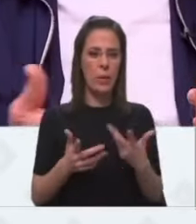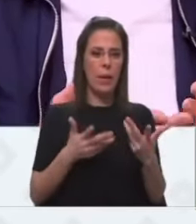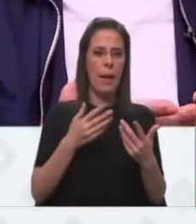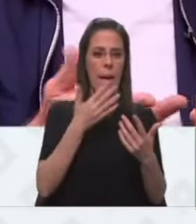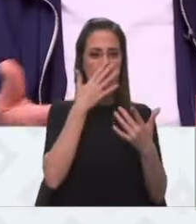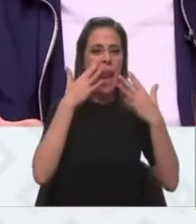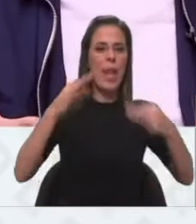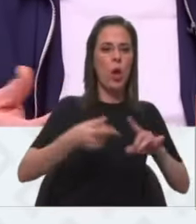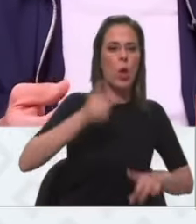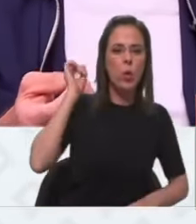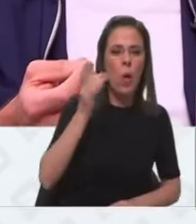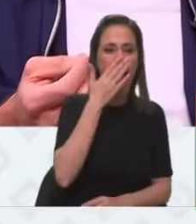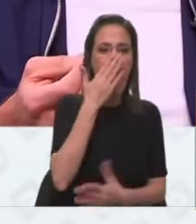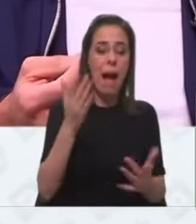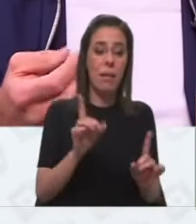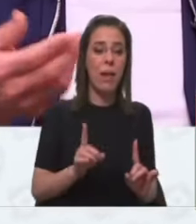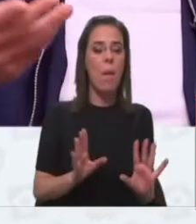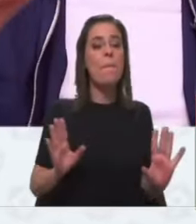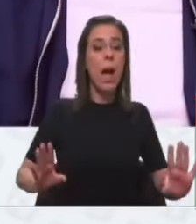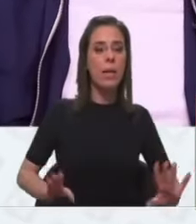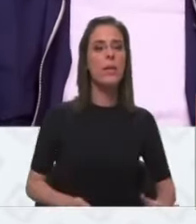não ficar natural. E